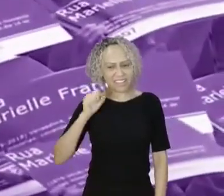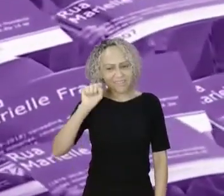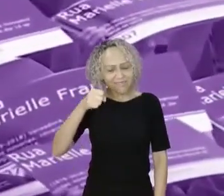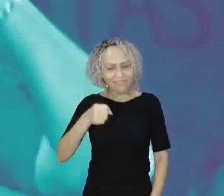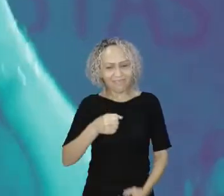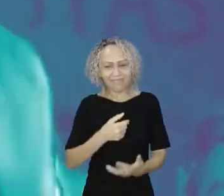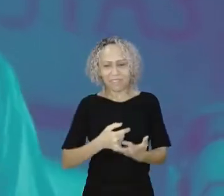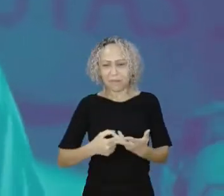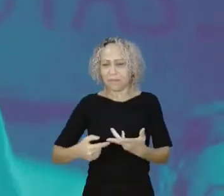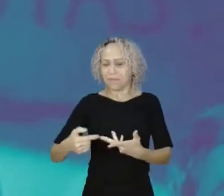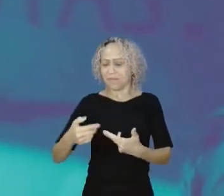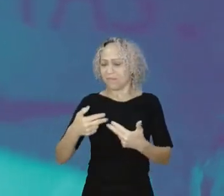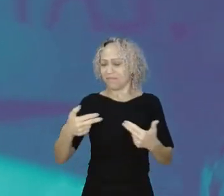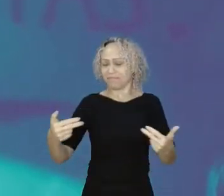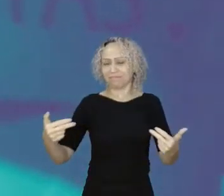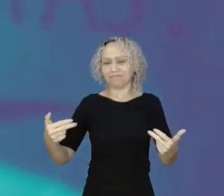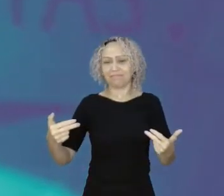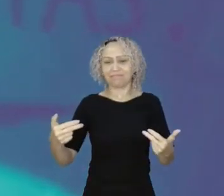acontecer.